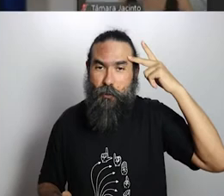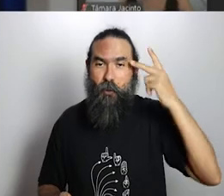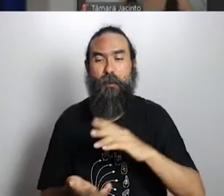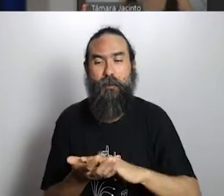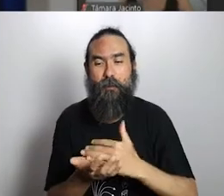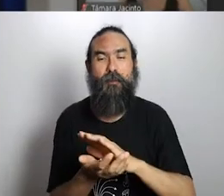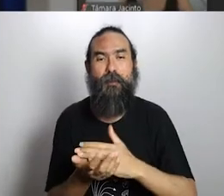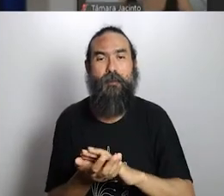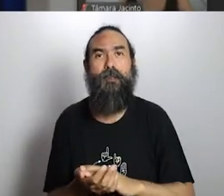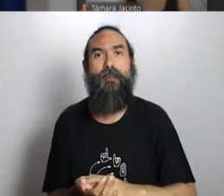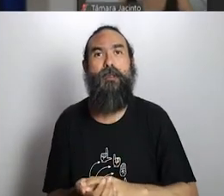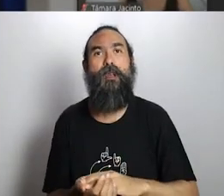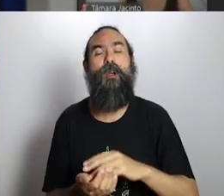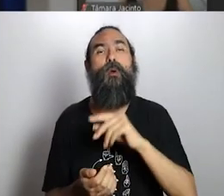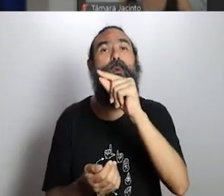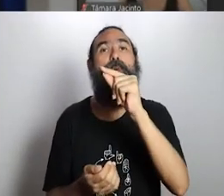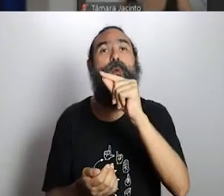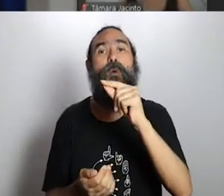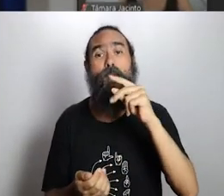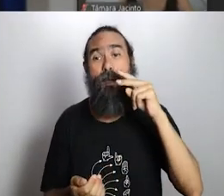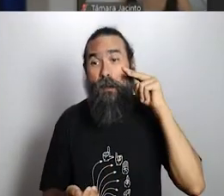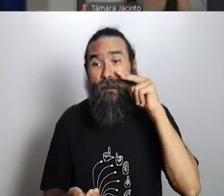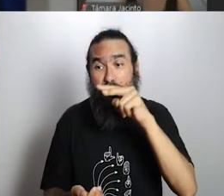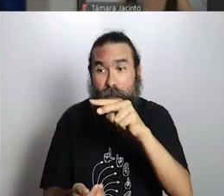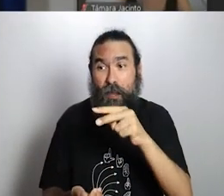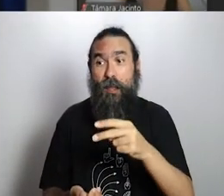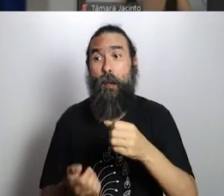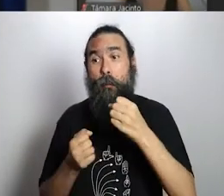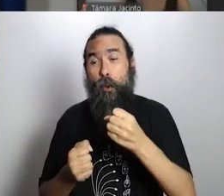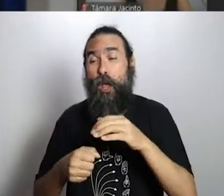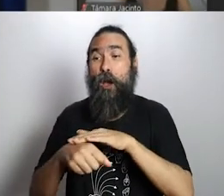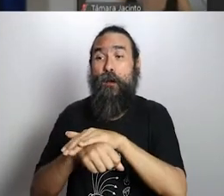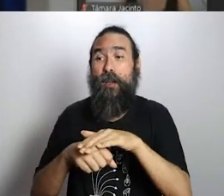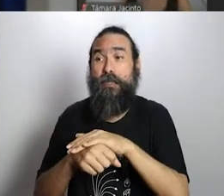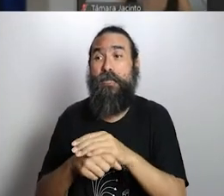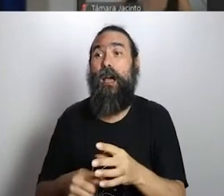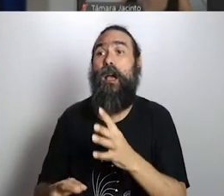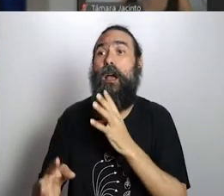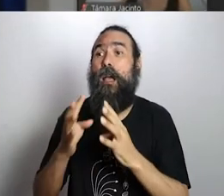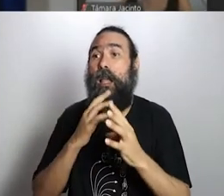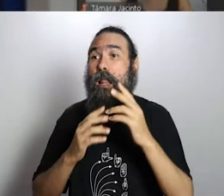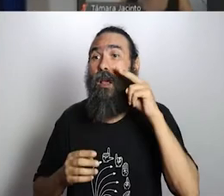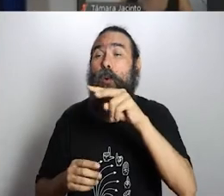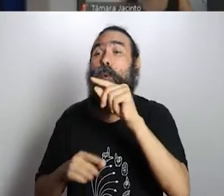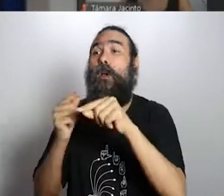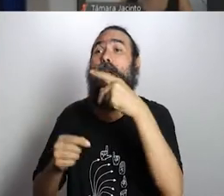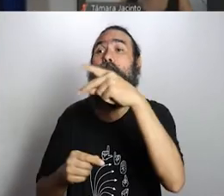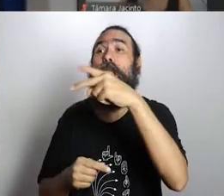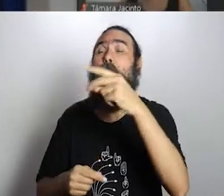têm sobre o mundo, a visão que eles têm um dos outros e a visão que eles têm sobre a própria arte.